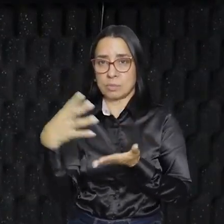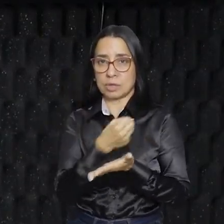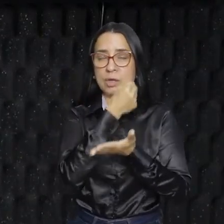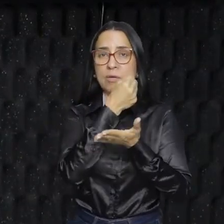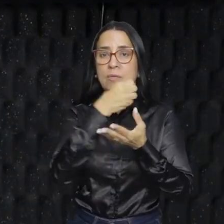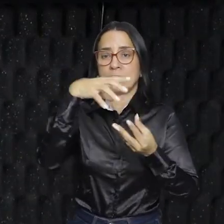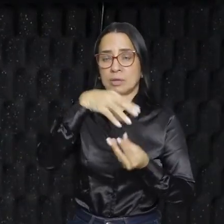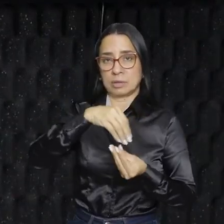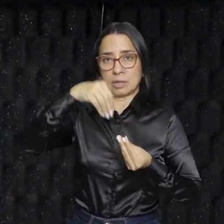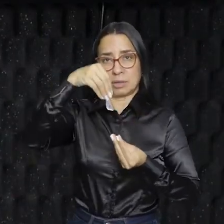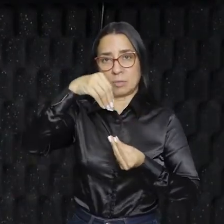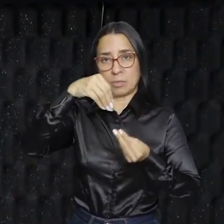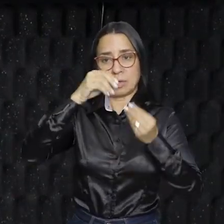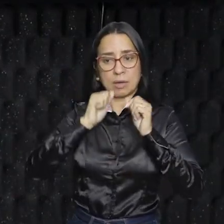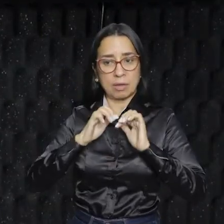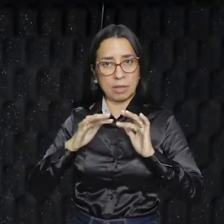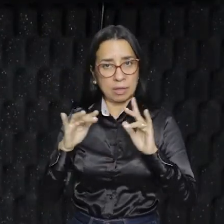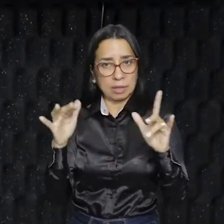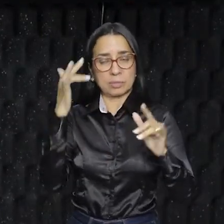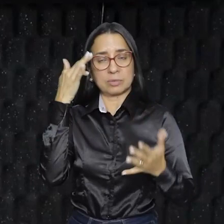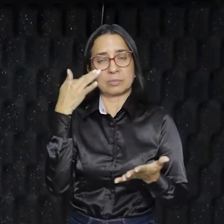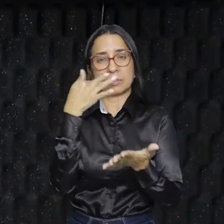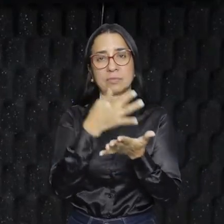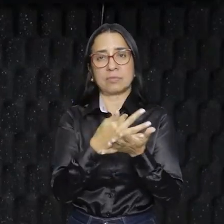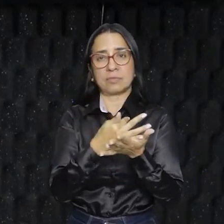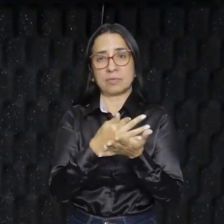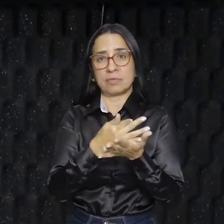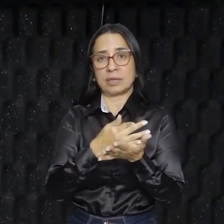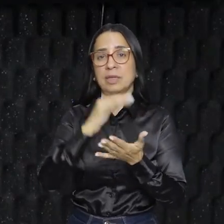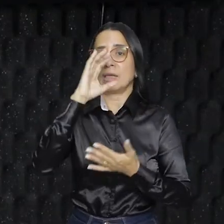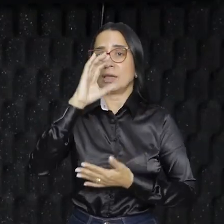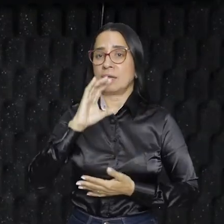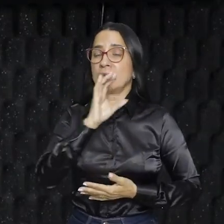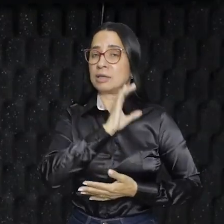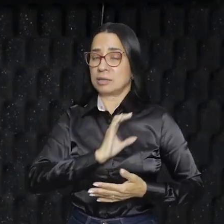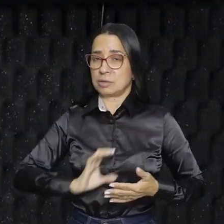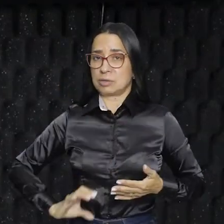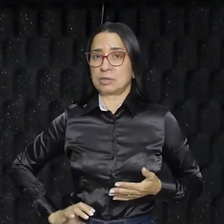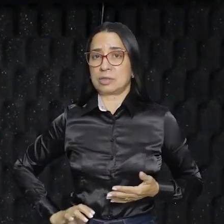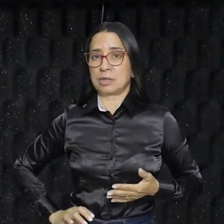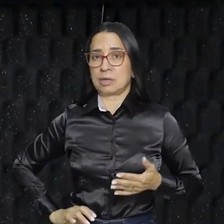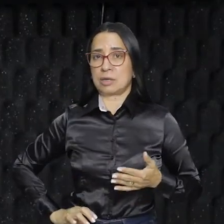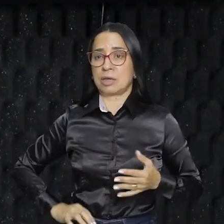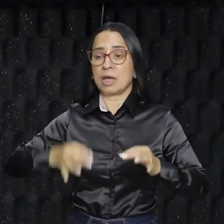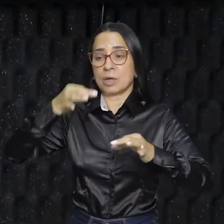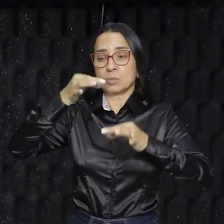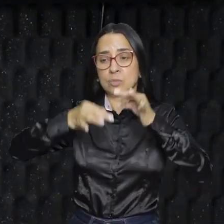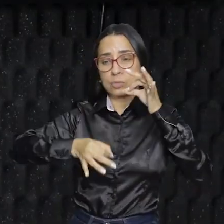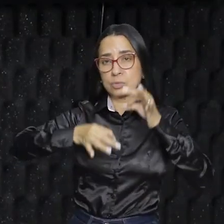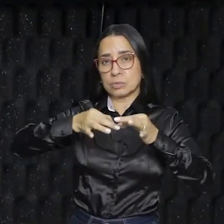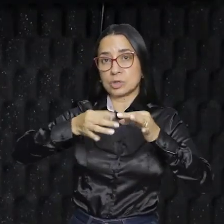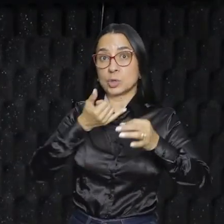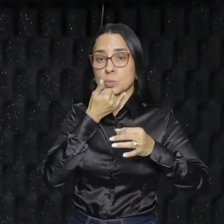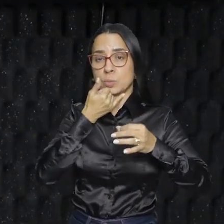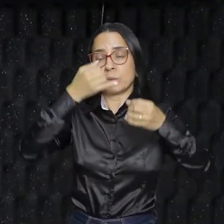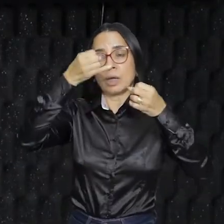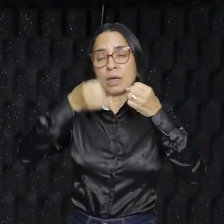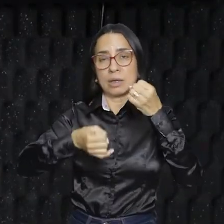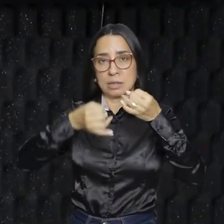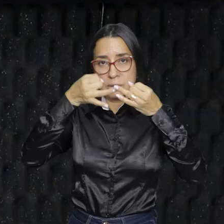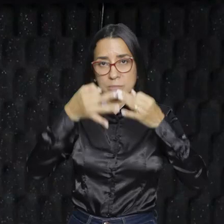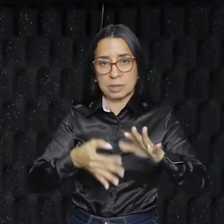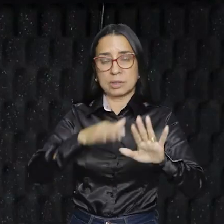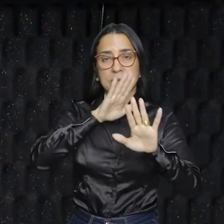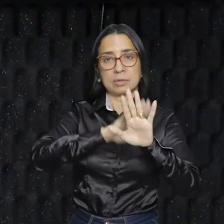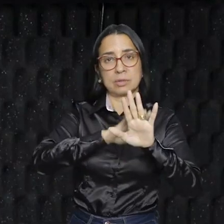fé cristã, a grande justificativa ideológica que se utiliza para a conquista, principalmente aqui do Novo